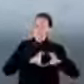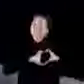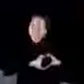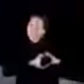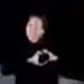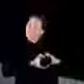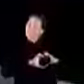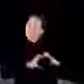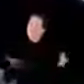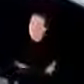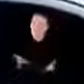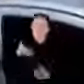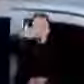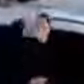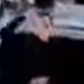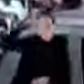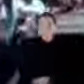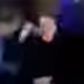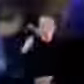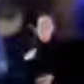Braide na cabeça e no coração. Que desculpa!